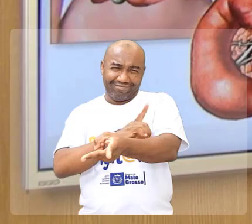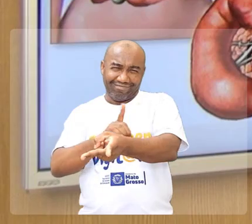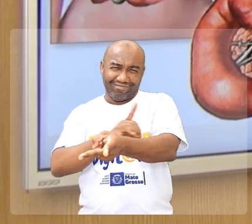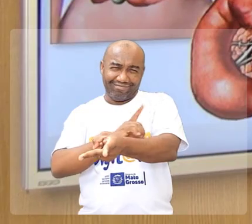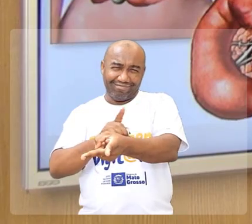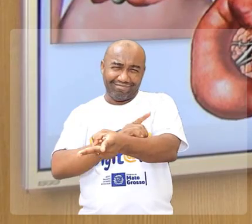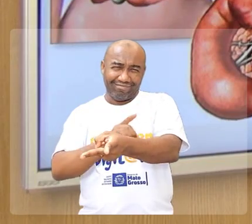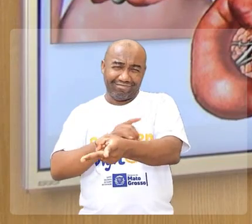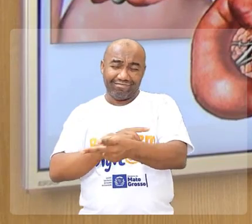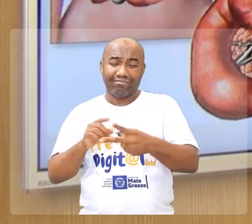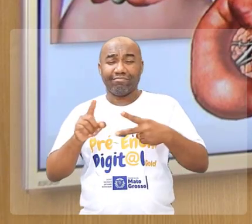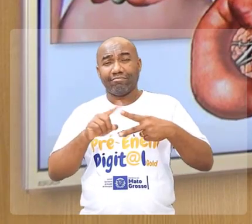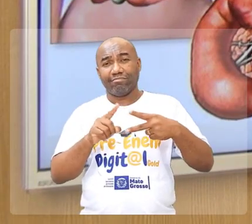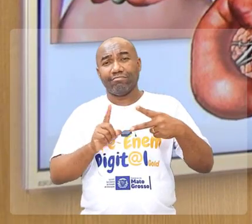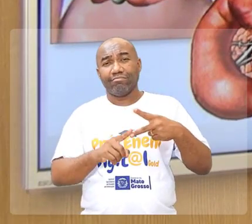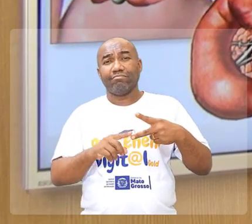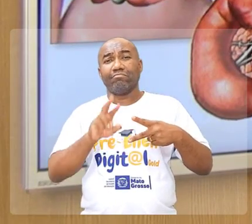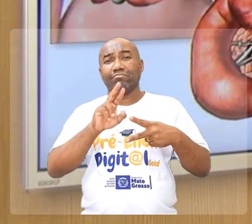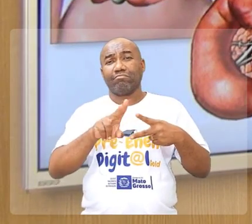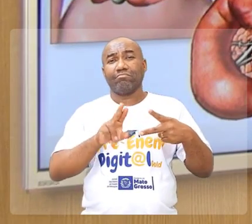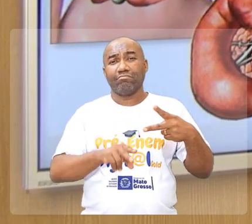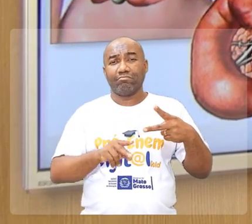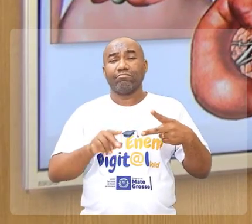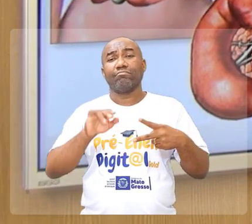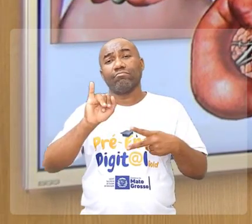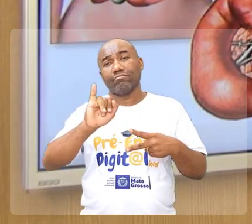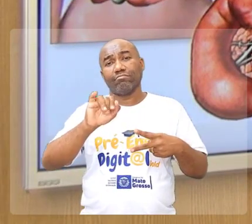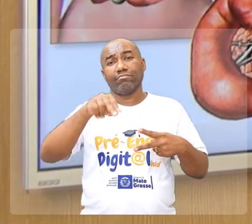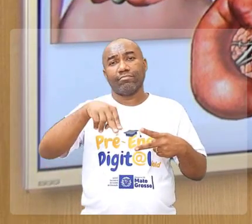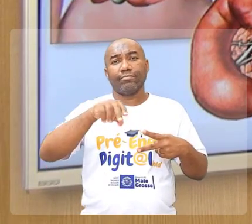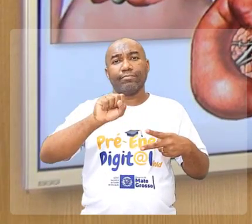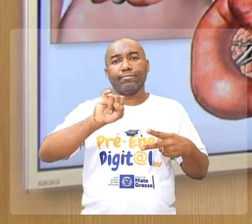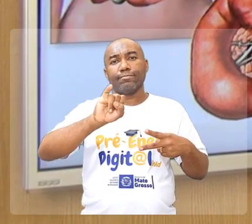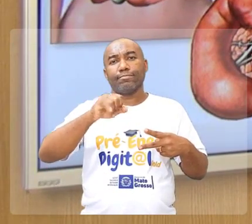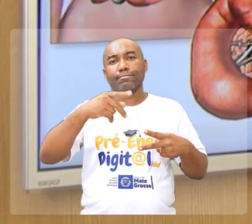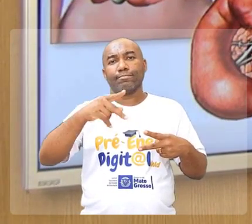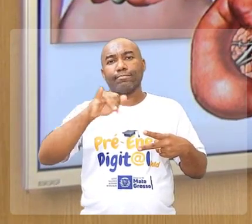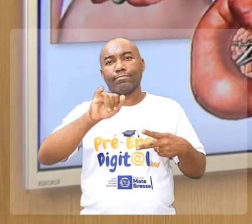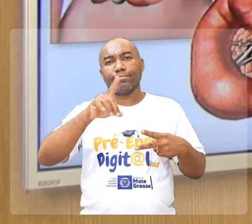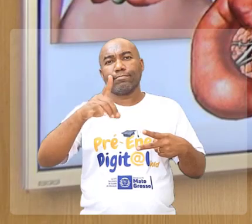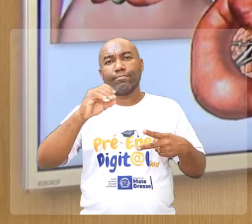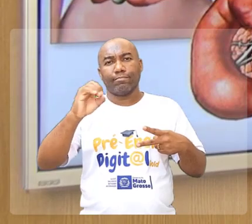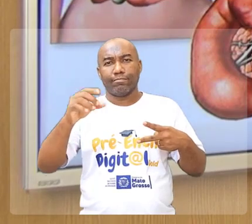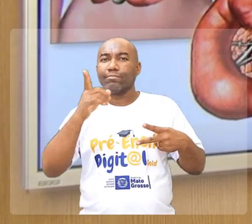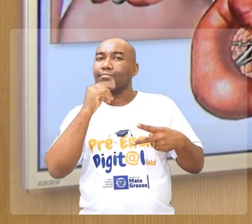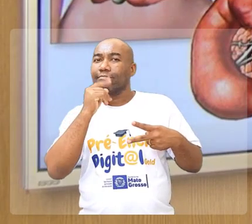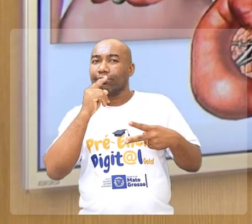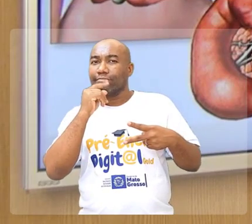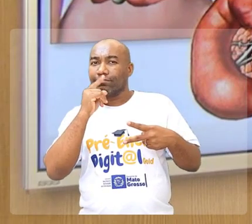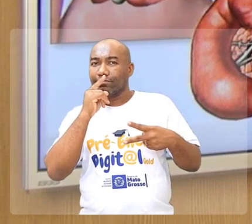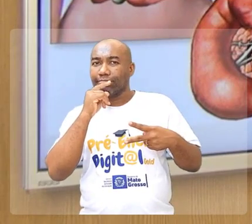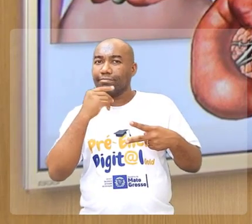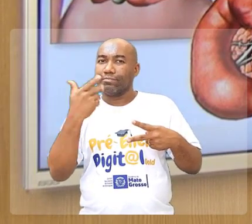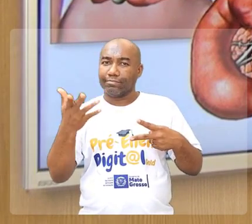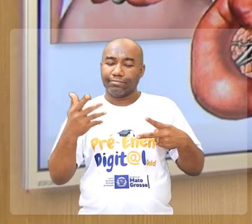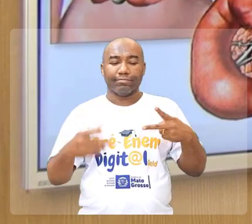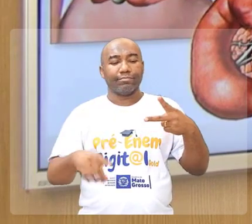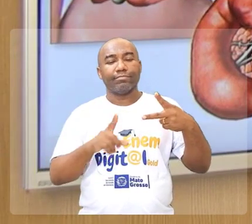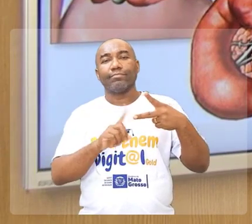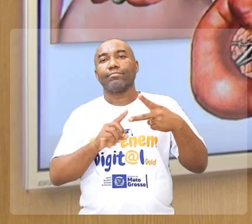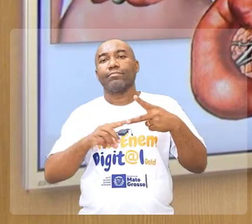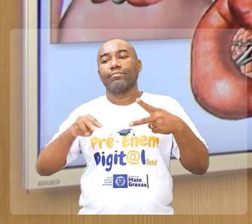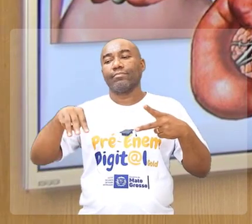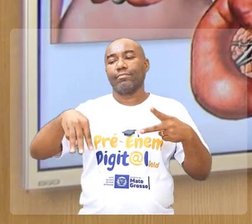as duas doenças, mas insípidos está relacionada com água,